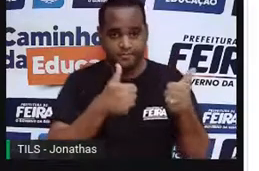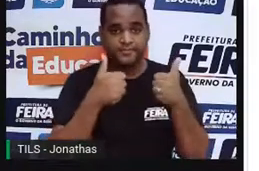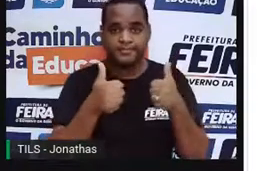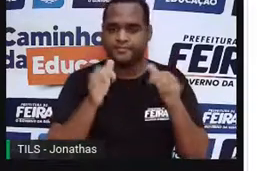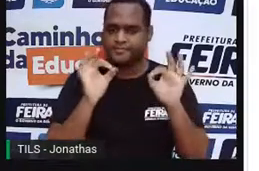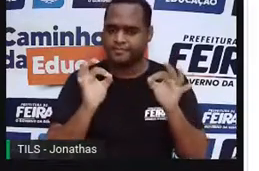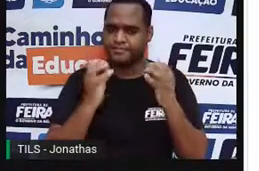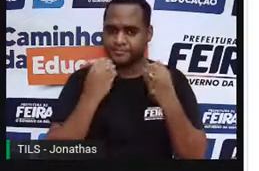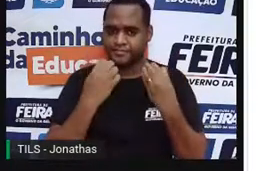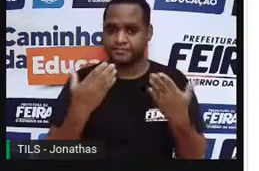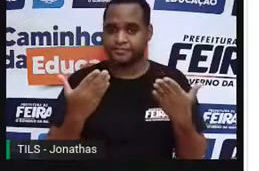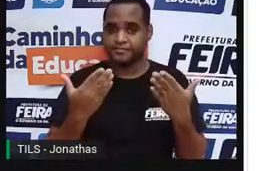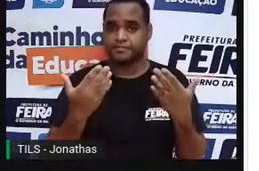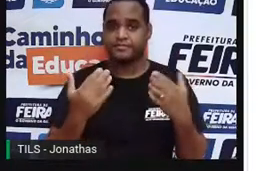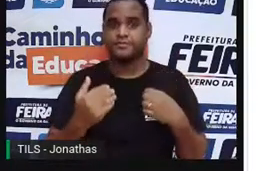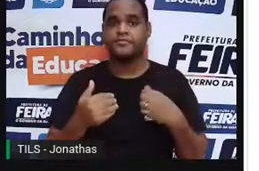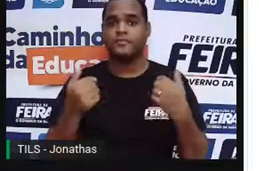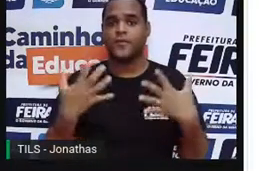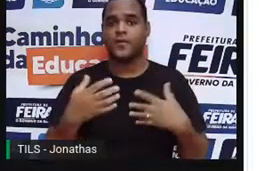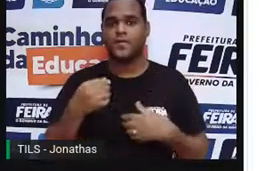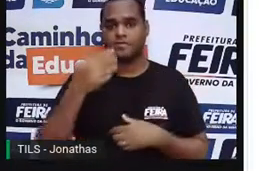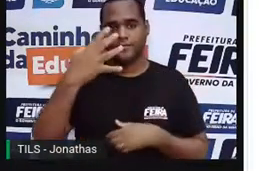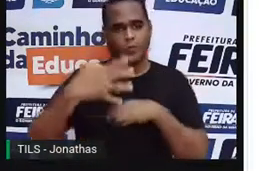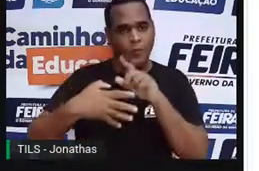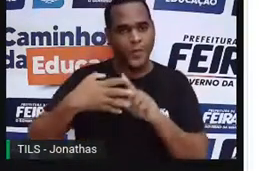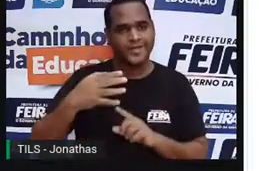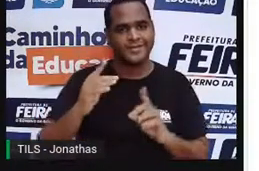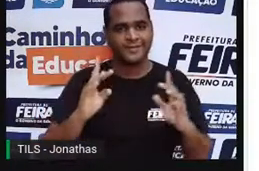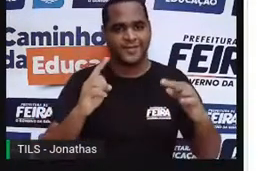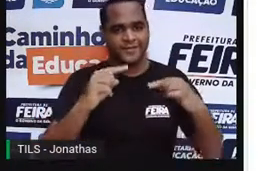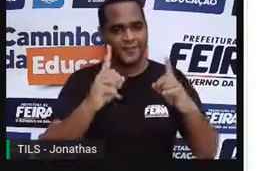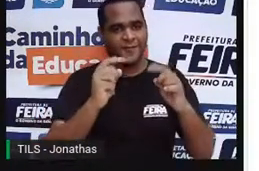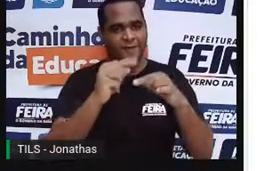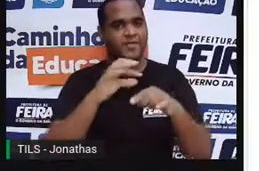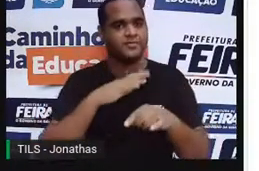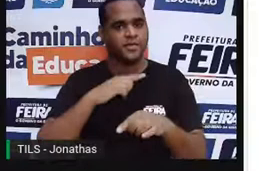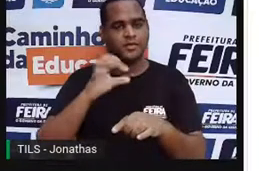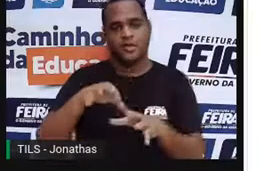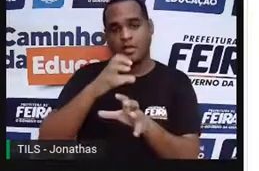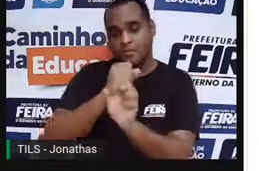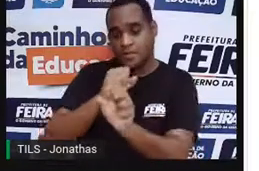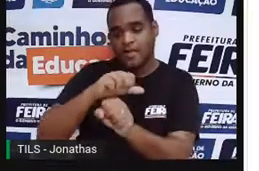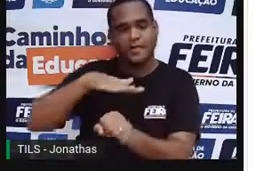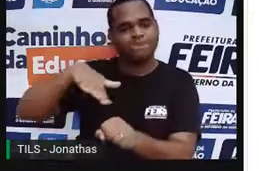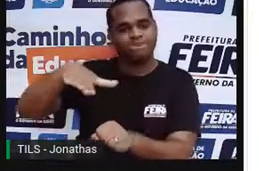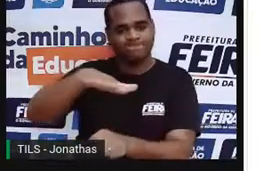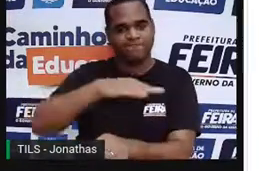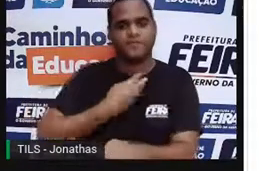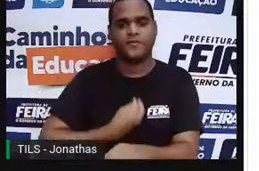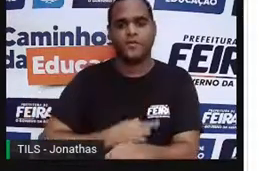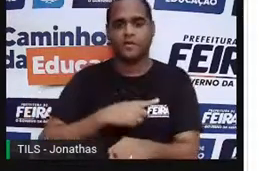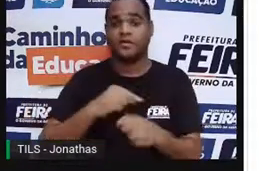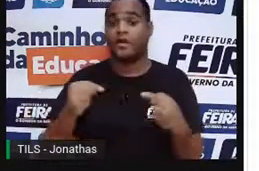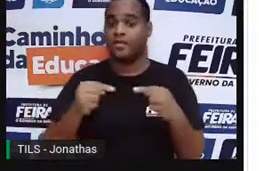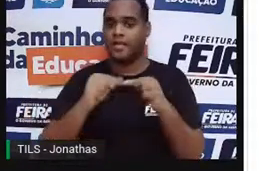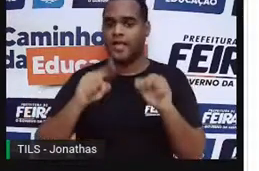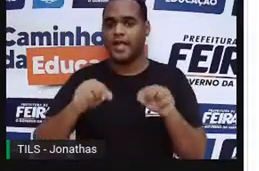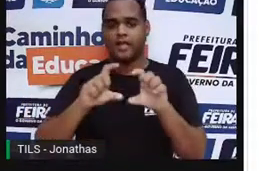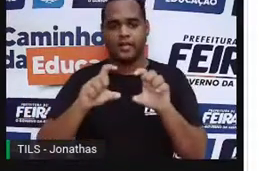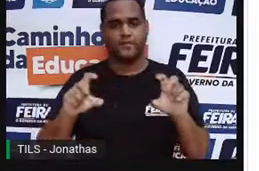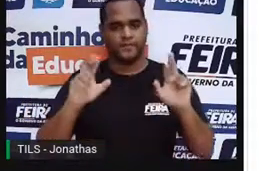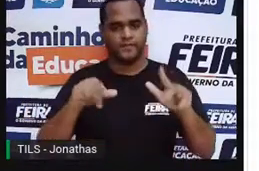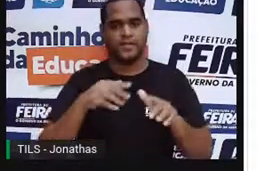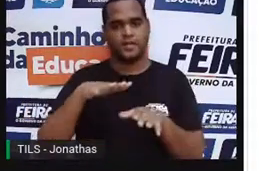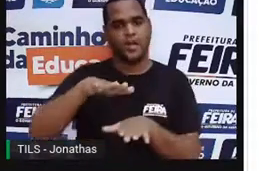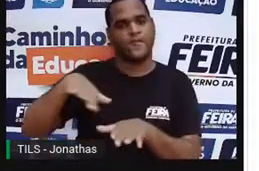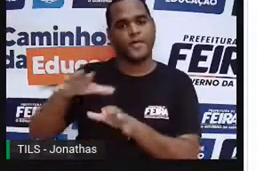então vamos lá esses são os quadriláteros que a gente tá aprendendo a calcular a área determinar a expressão da área e